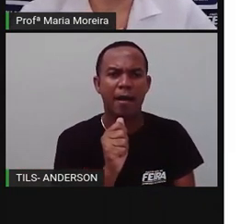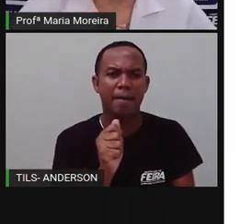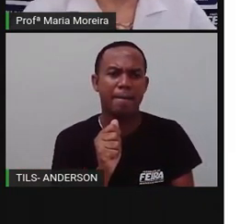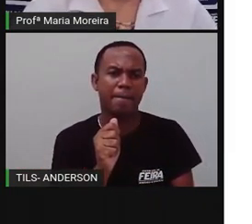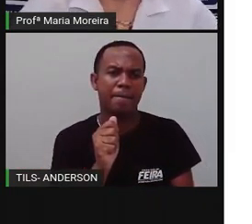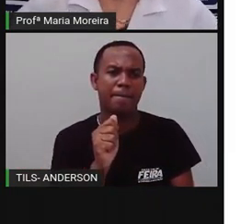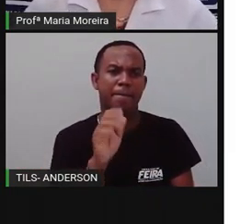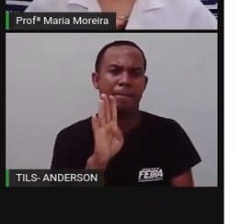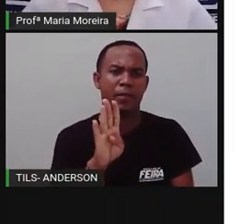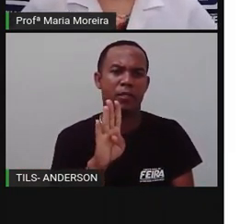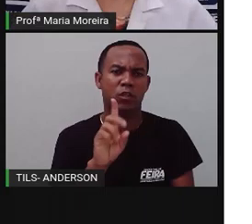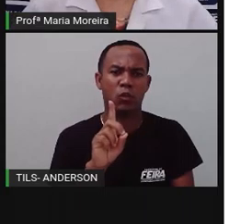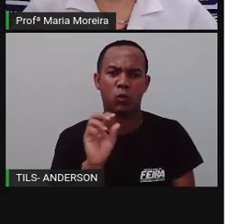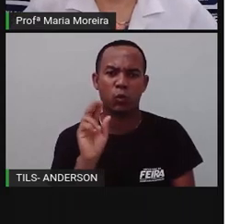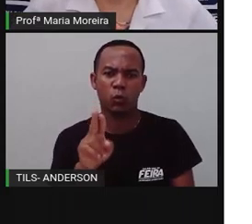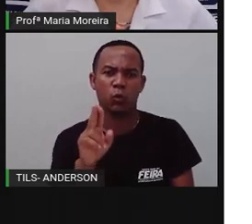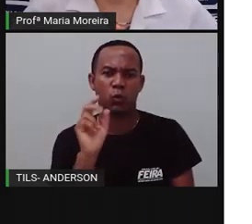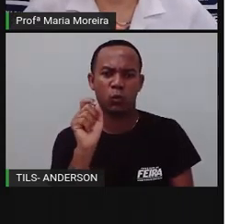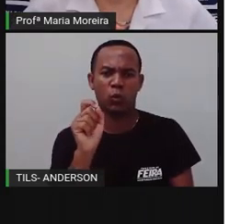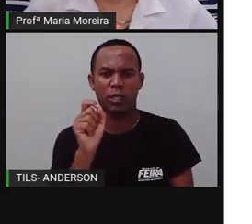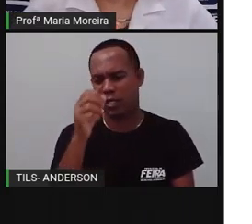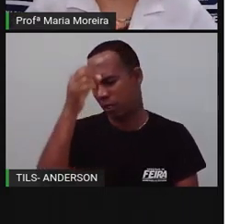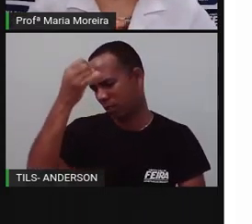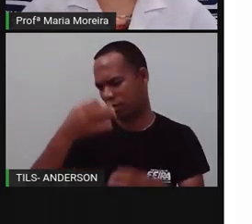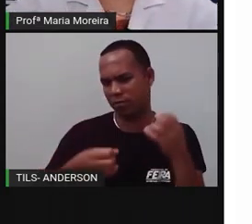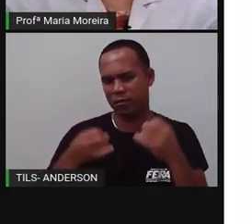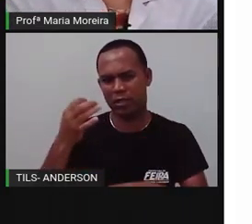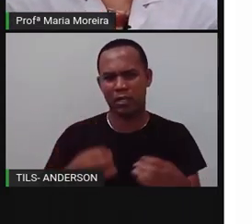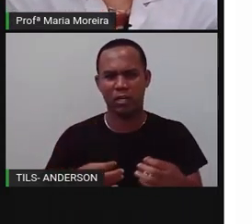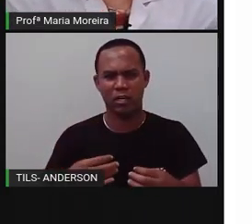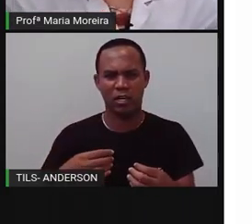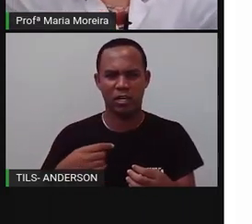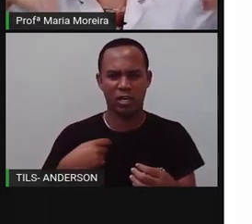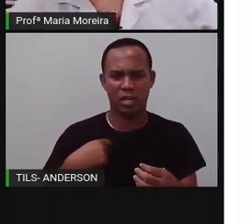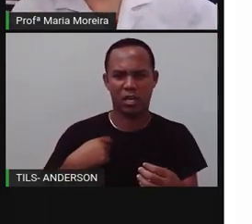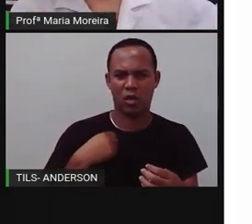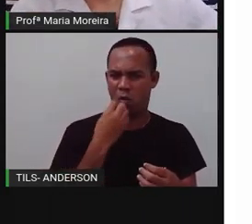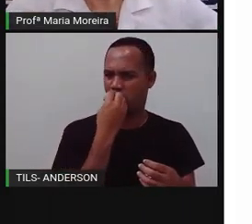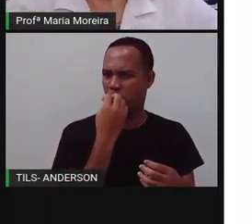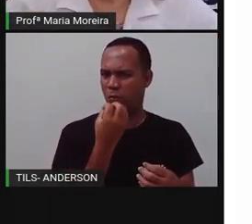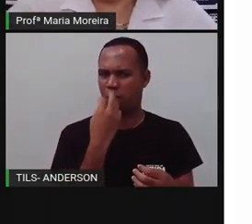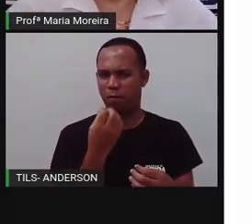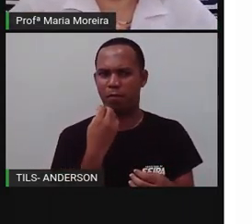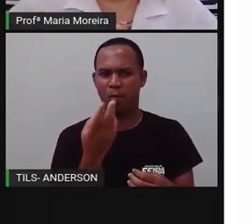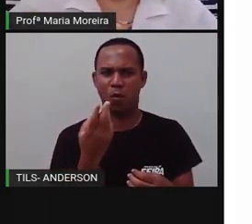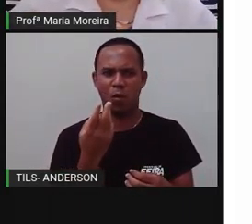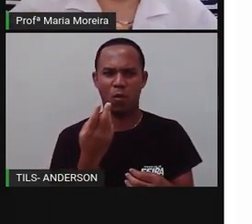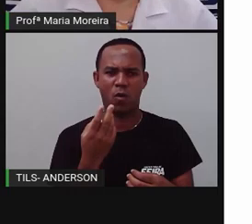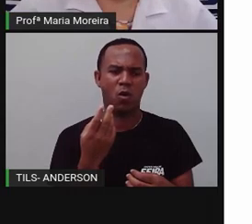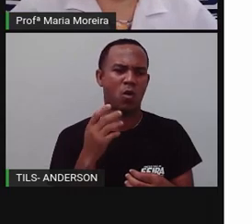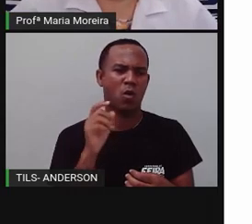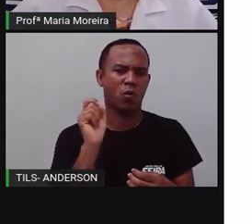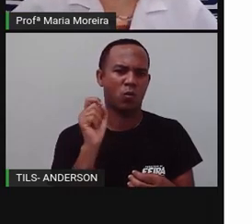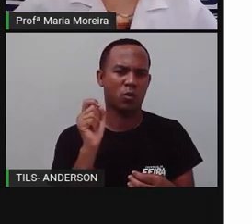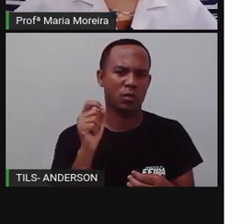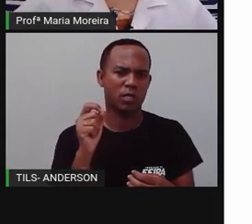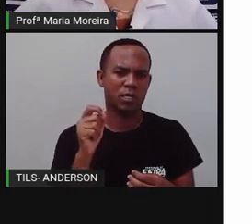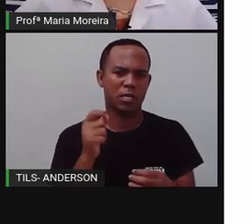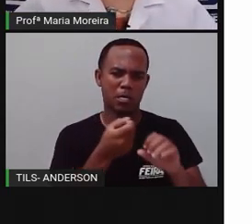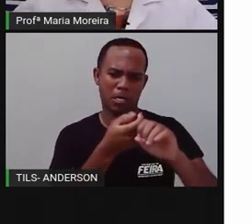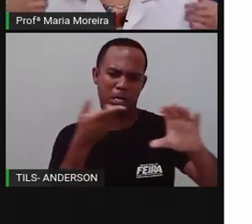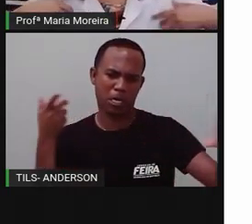diferença. Abdu explicava a elas: sou tão bom caçador que vou matar um crocodilo com